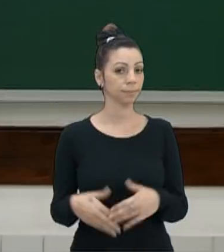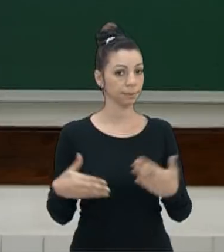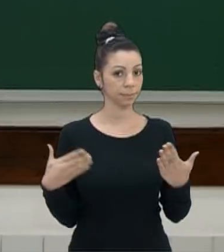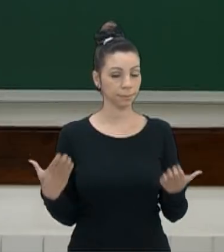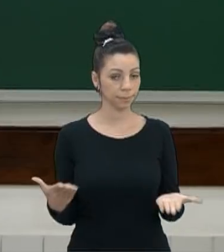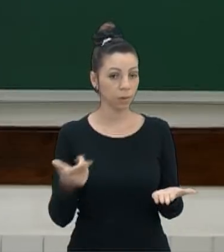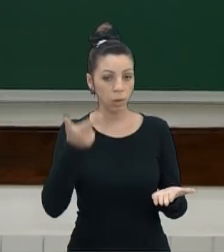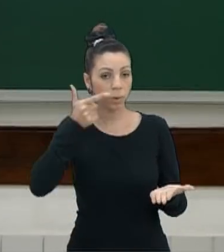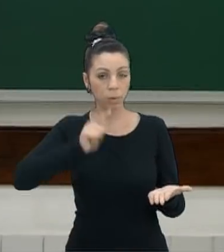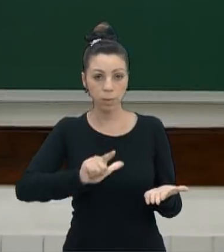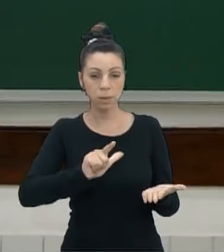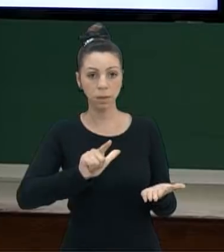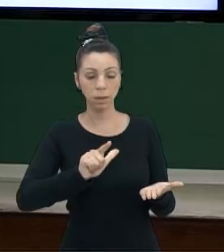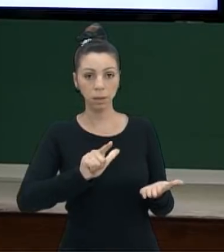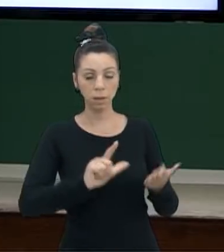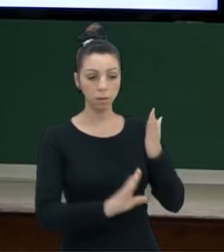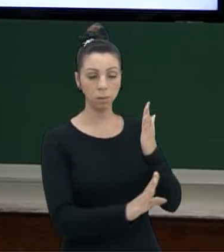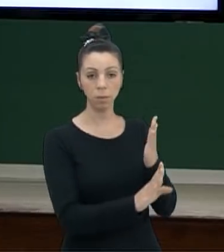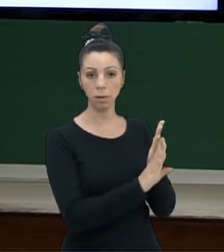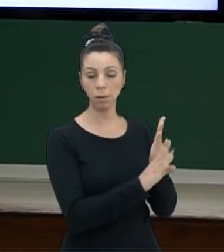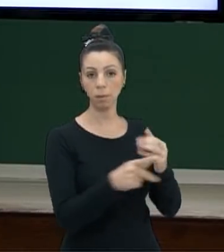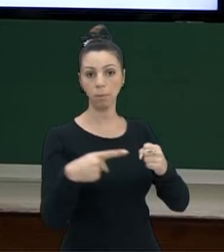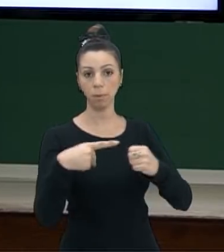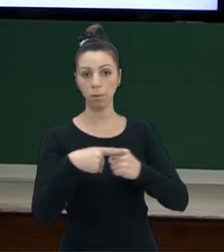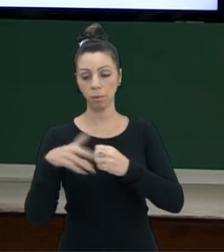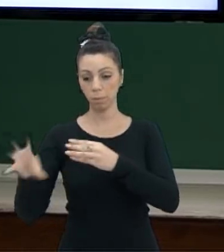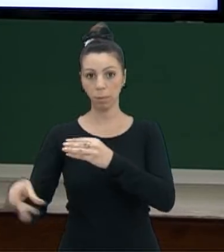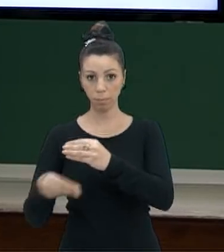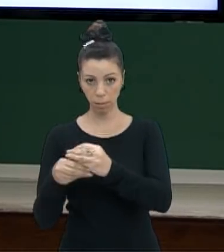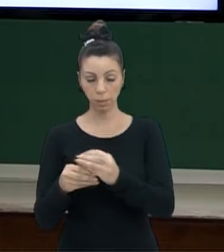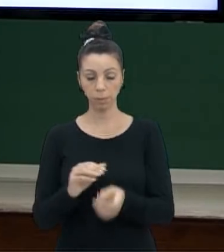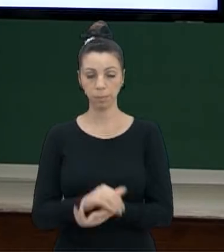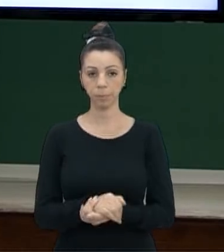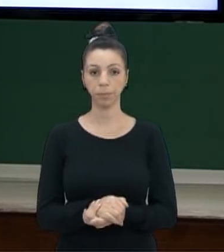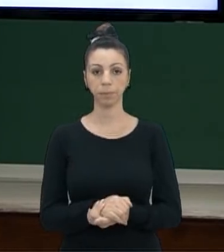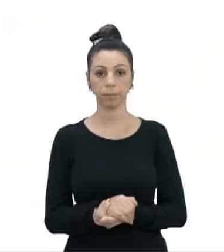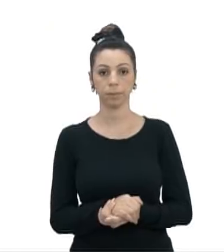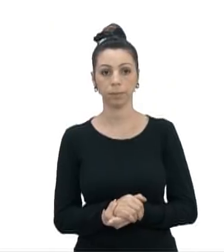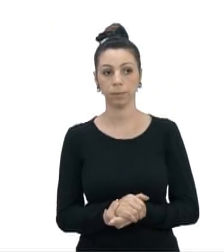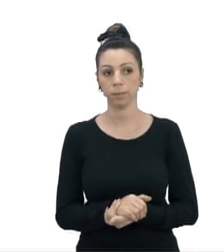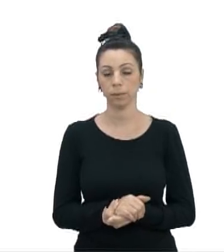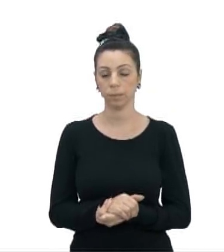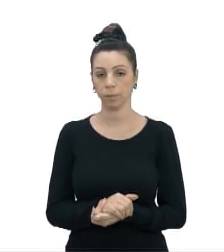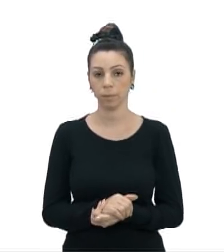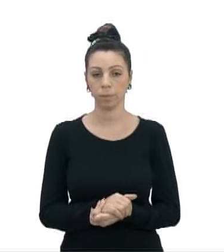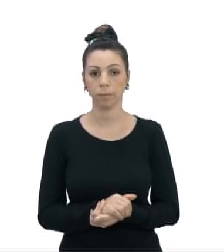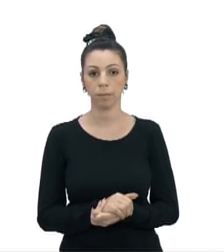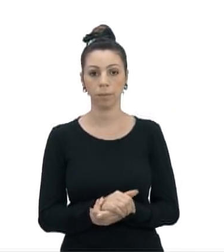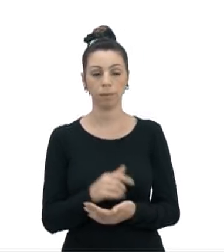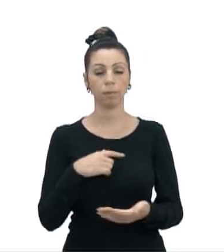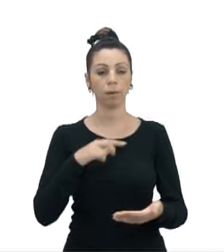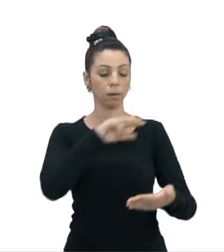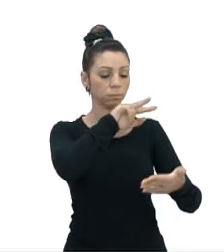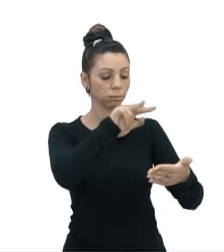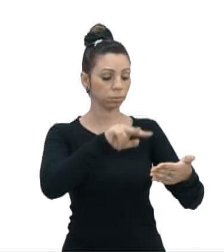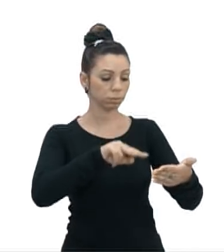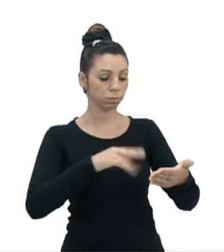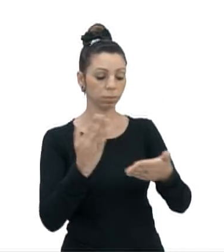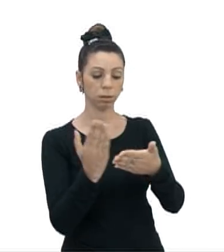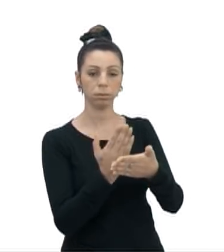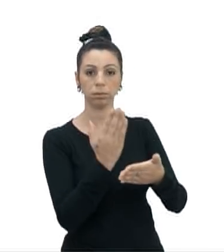aí, pessoal, conseguiram identificar aqui o pronome oblíquo? Então vamos lá. Então vamos ler primeiro. Leia os trechos do diário de